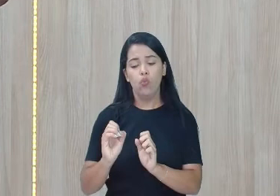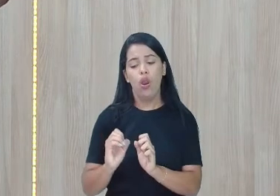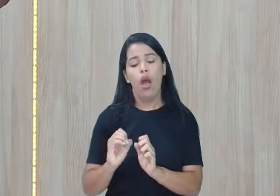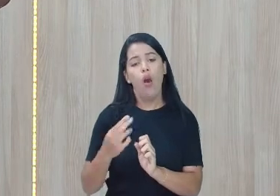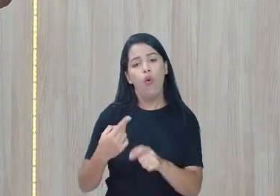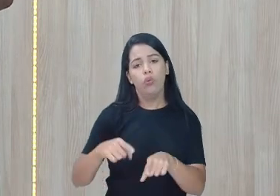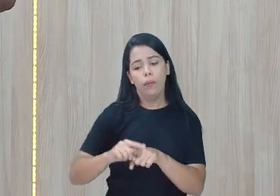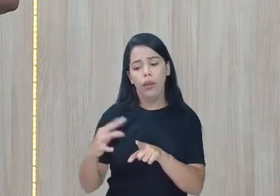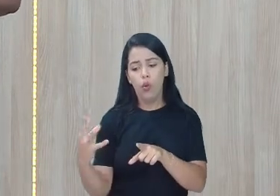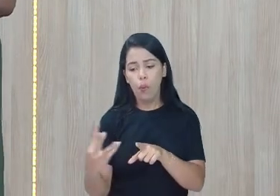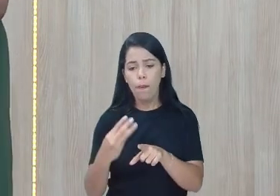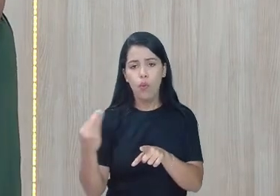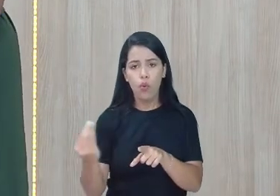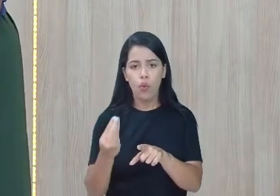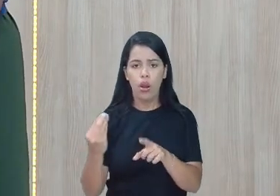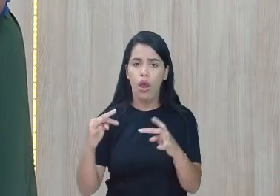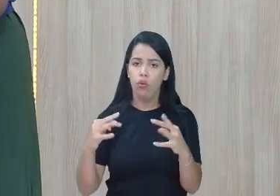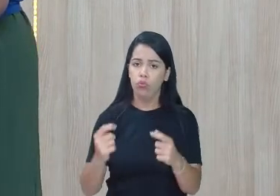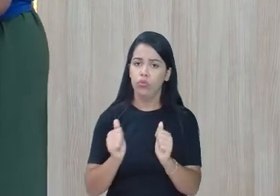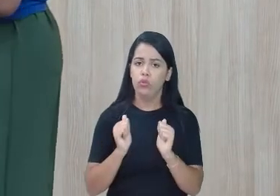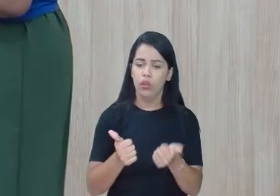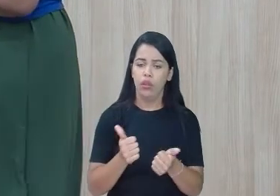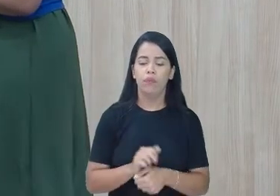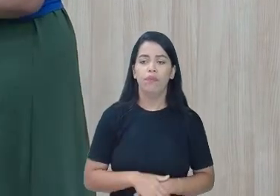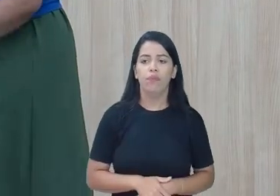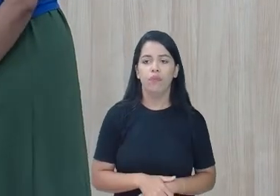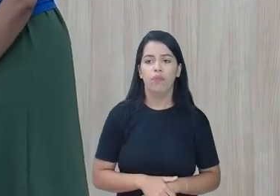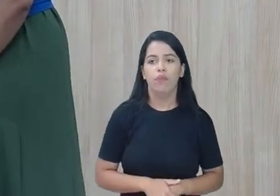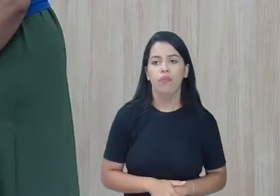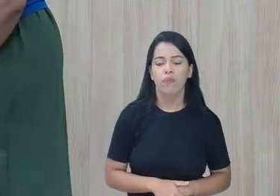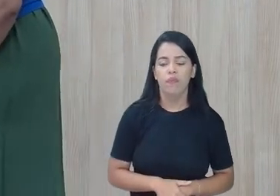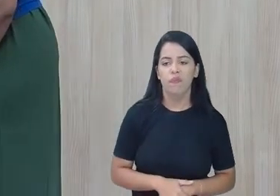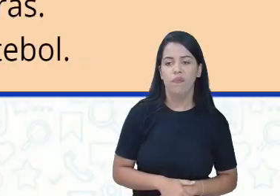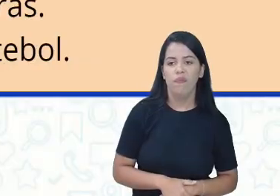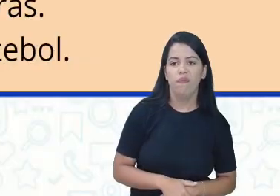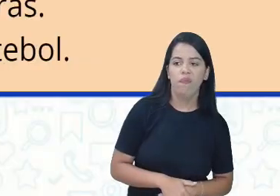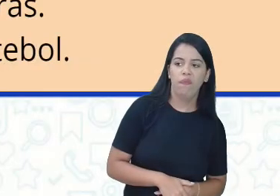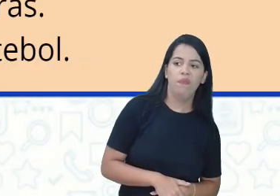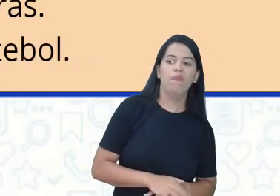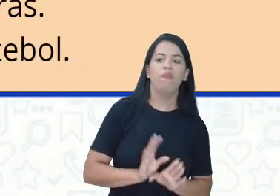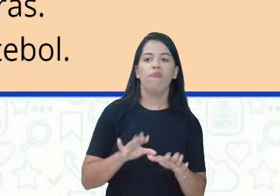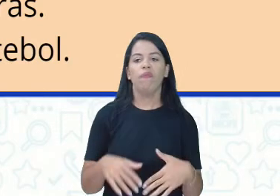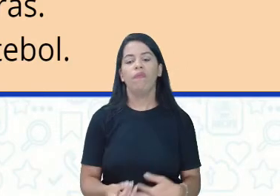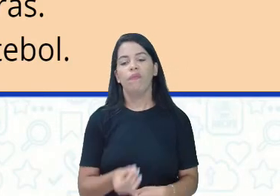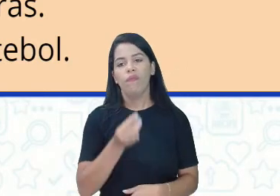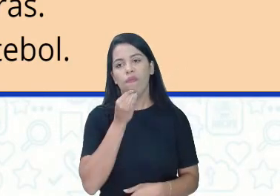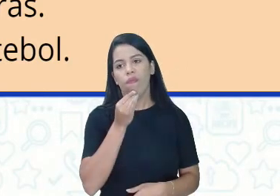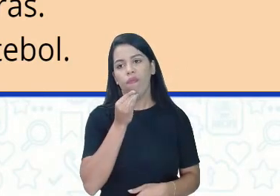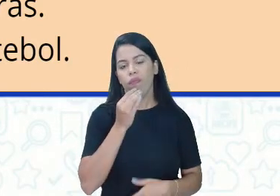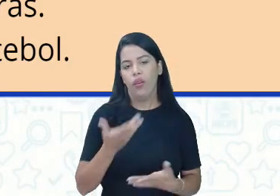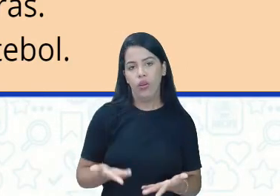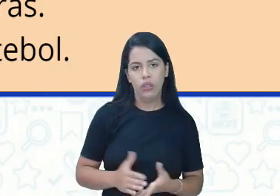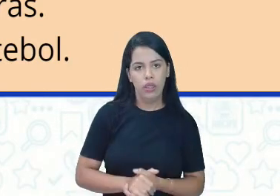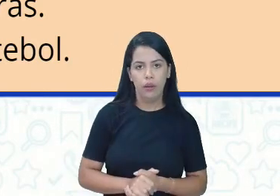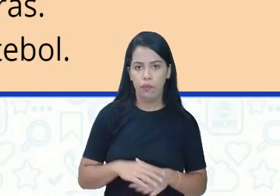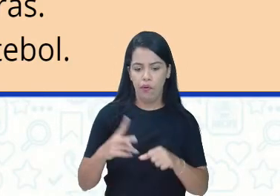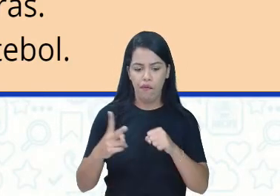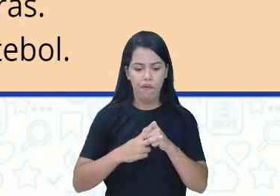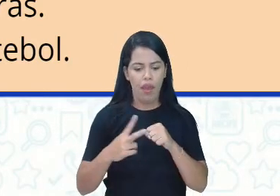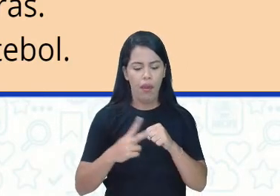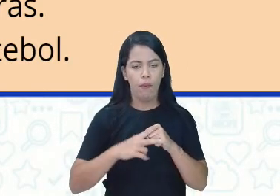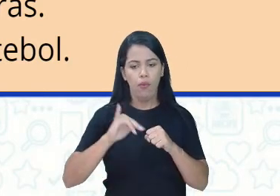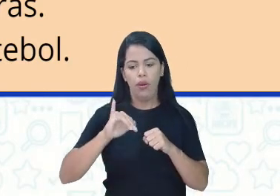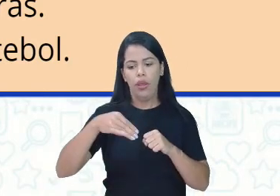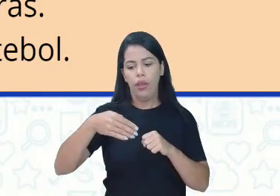tudo bem. Tudo bem no reino da gramática, certo? Os exemplos de verbos impessoais, lembra que eu disse que eles também